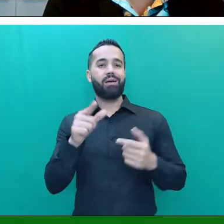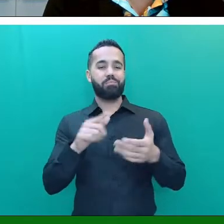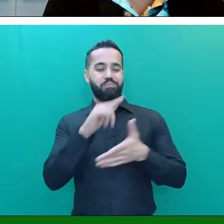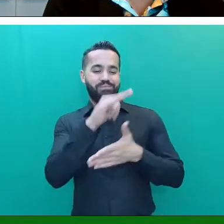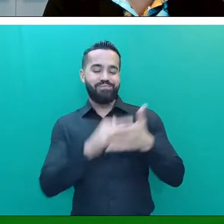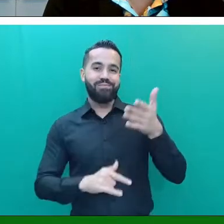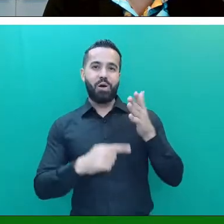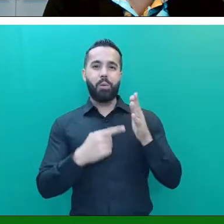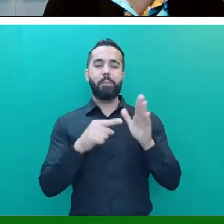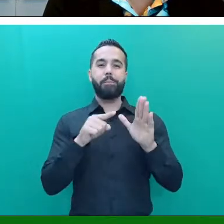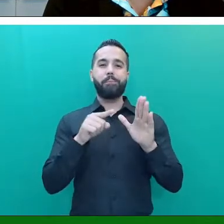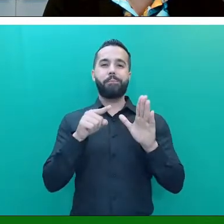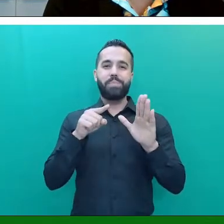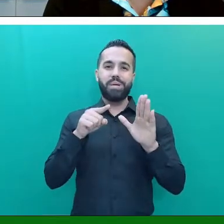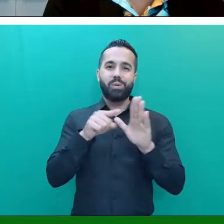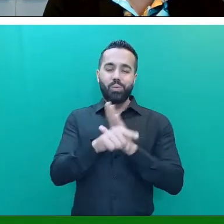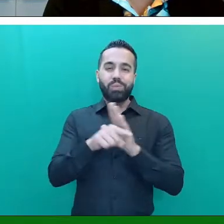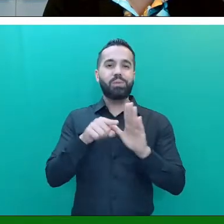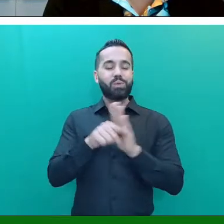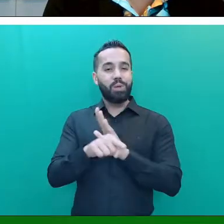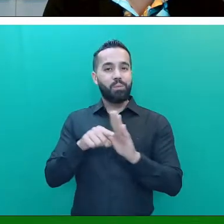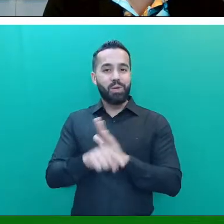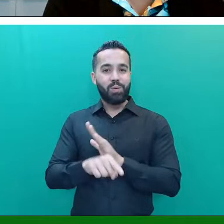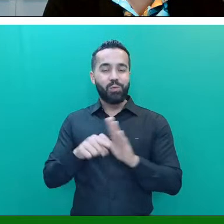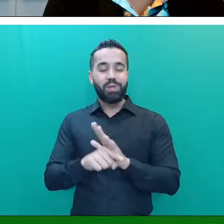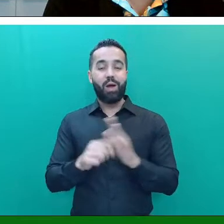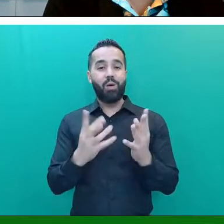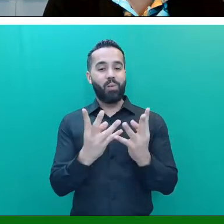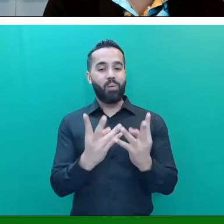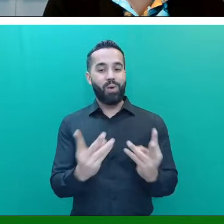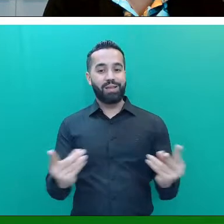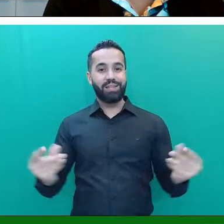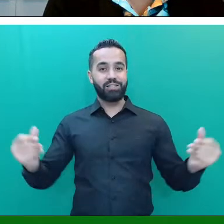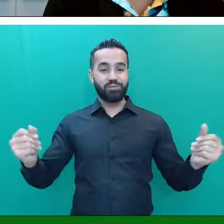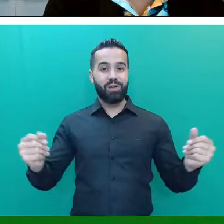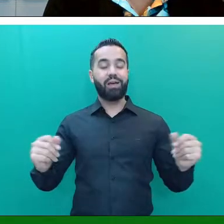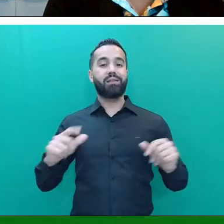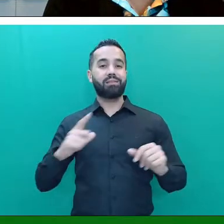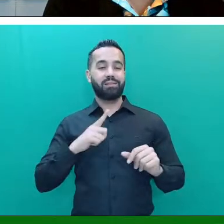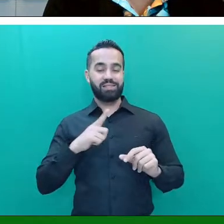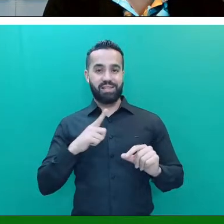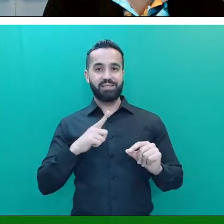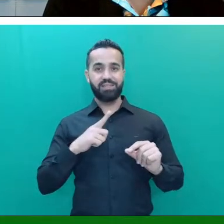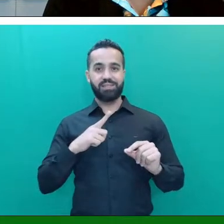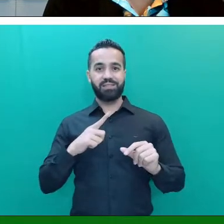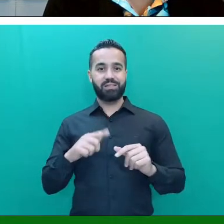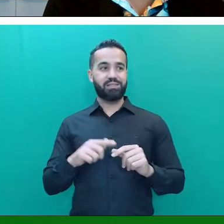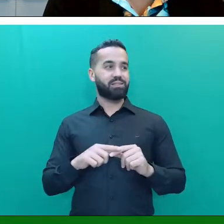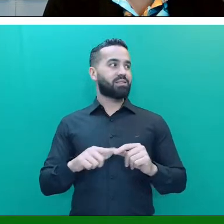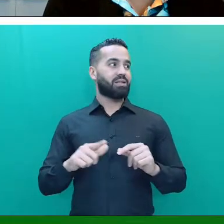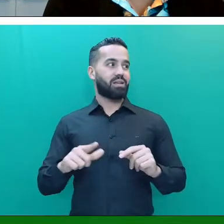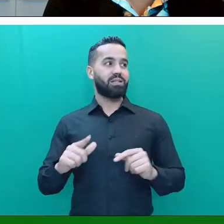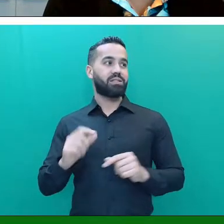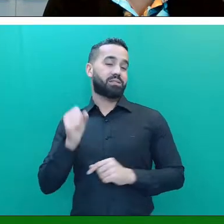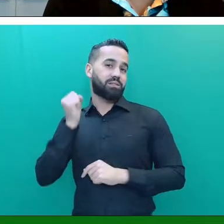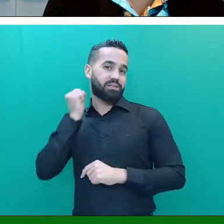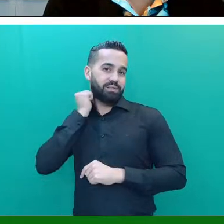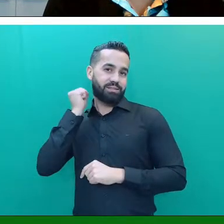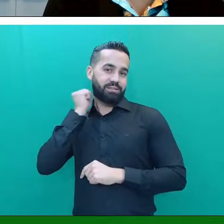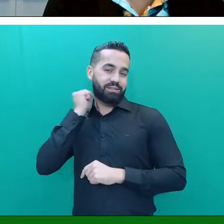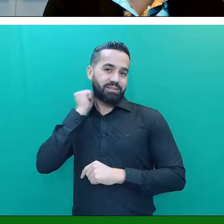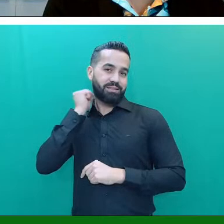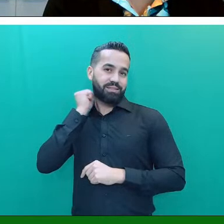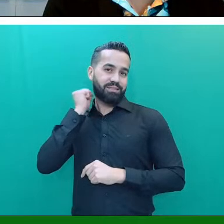na análise qualitativa, etc., surge o problema do stress. sendo que a interpretação é considerada